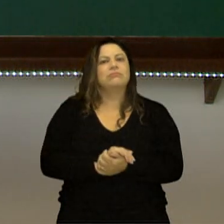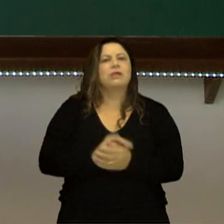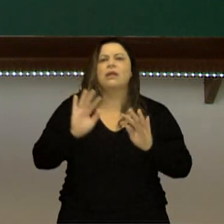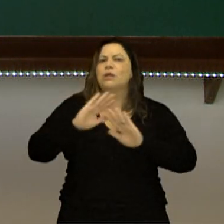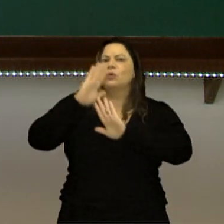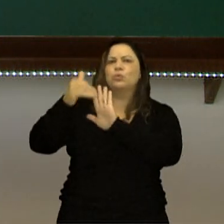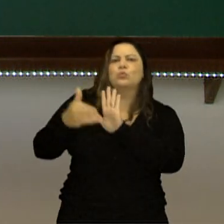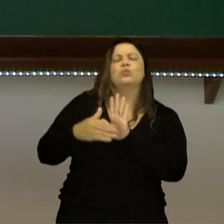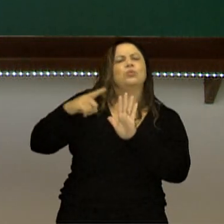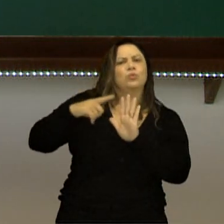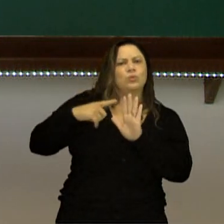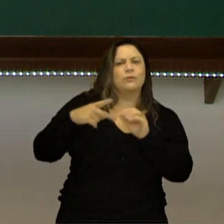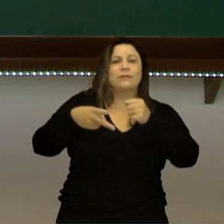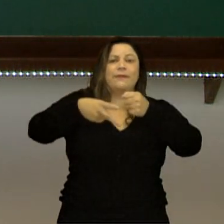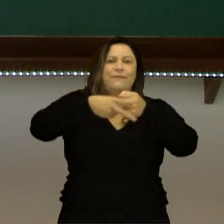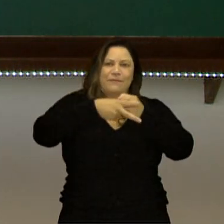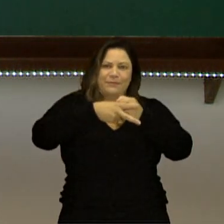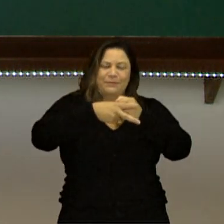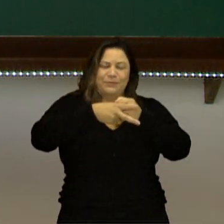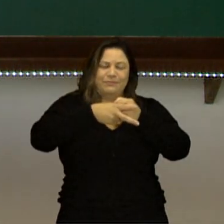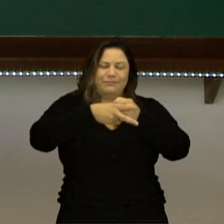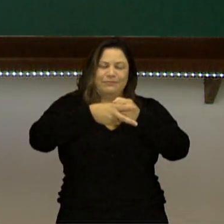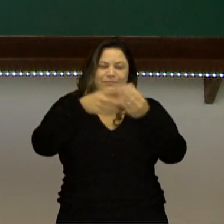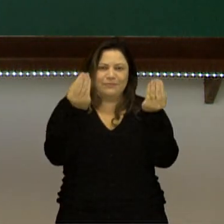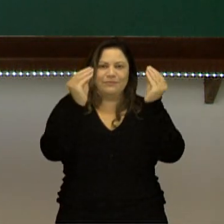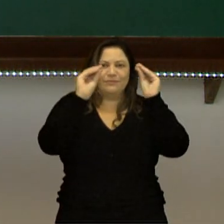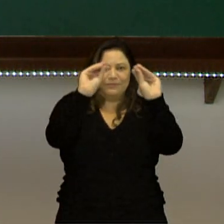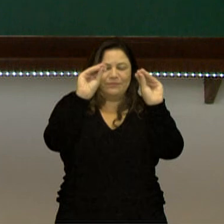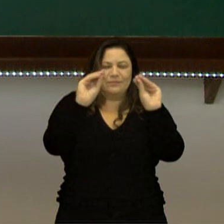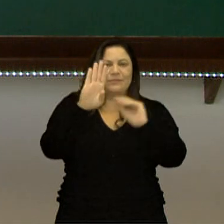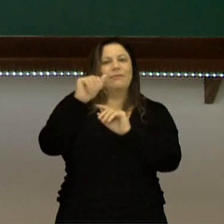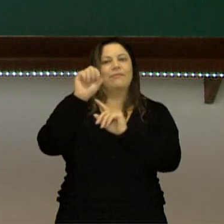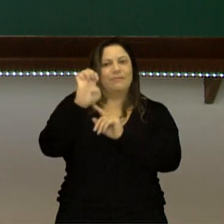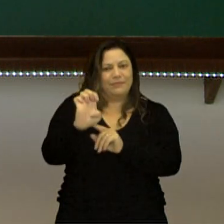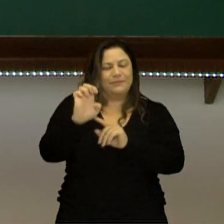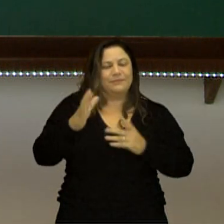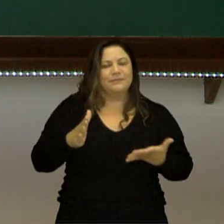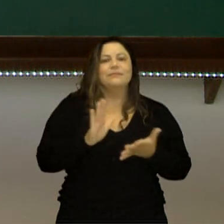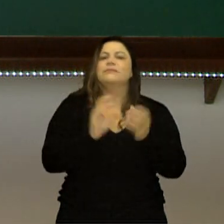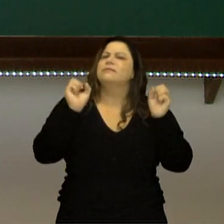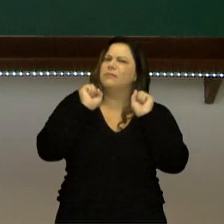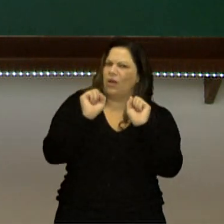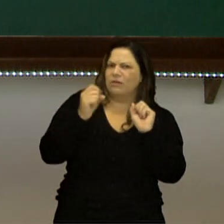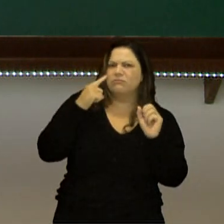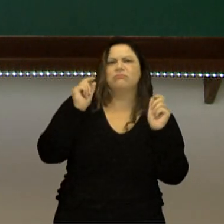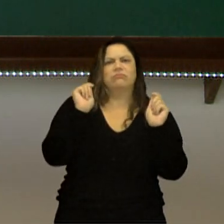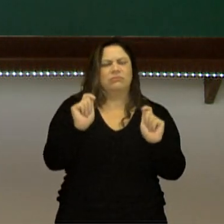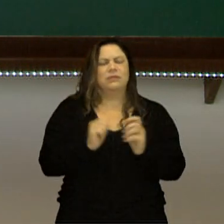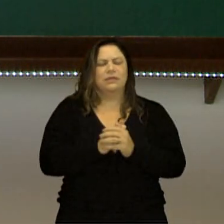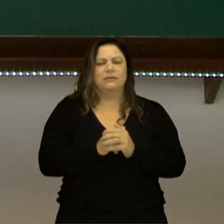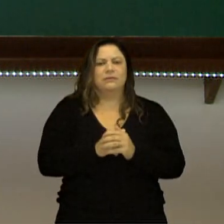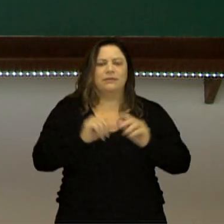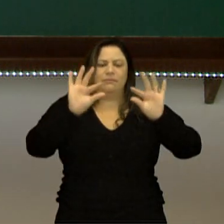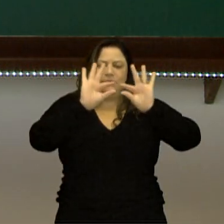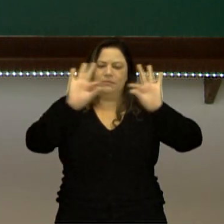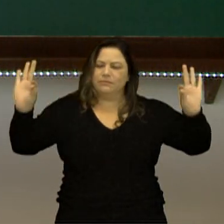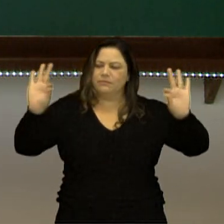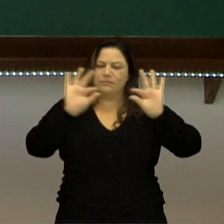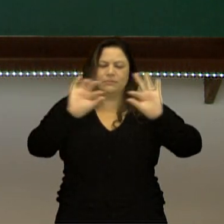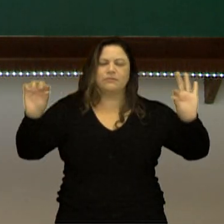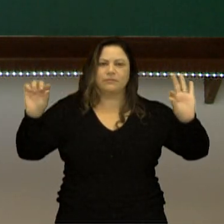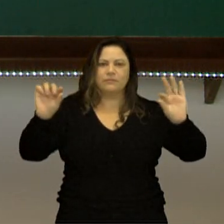que vai ter um verbo como base dele. Pode ser que ele tenha sentido completo, ou seja, ser